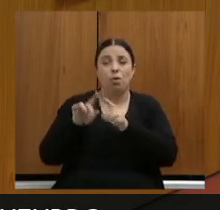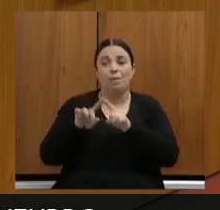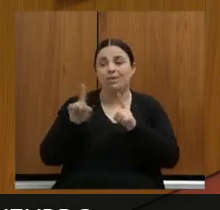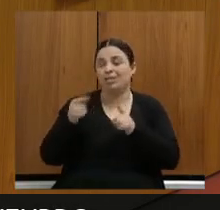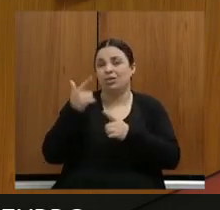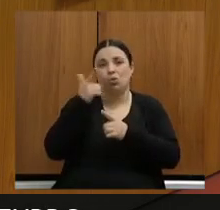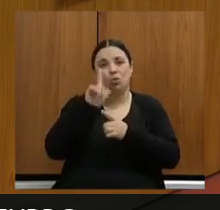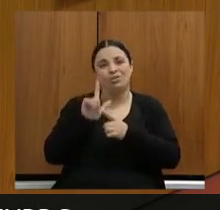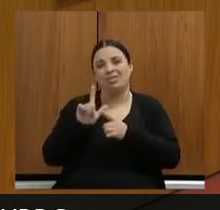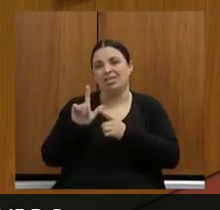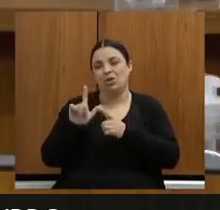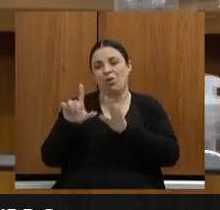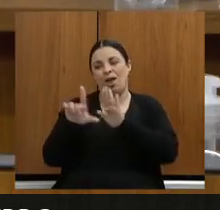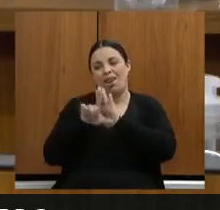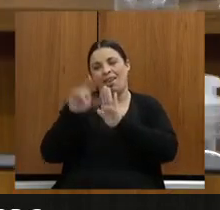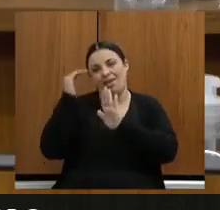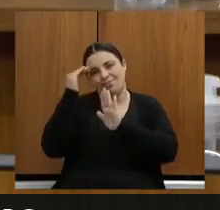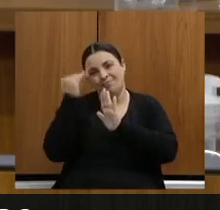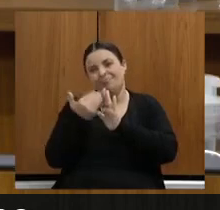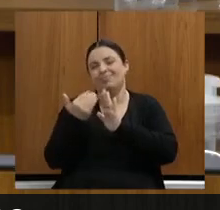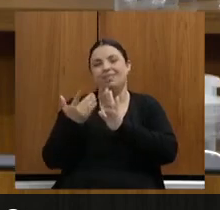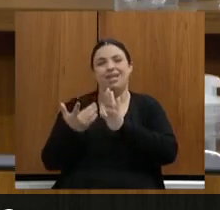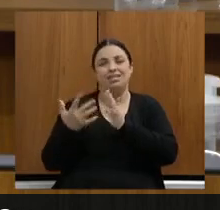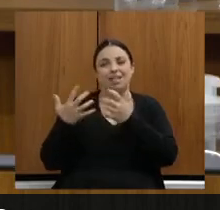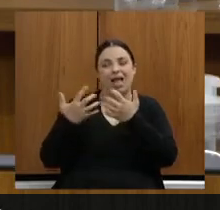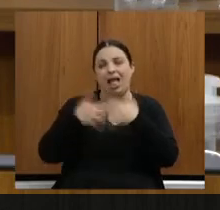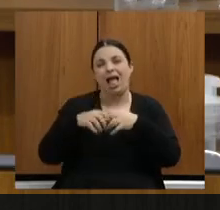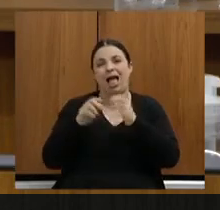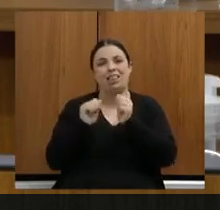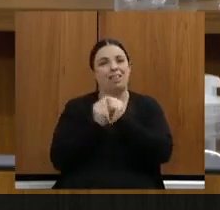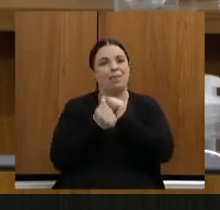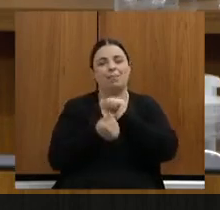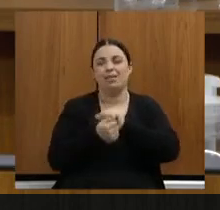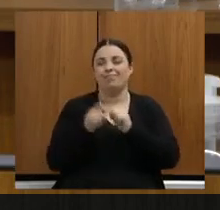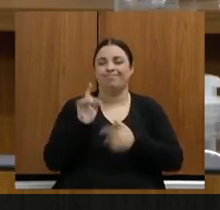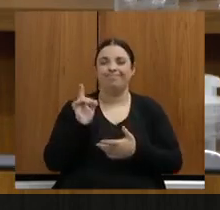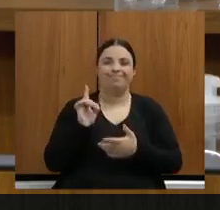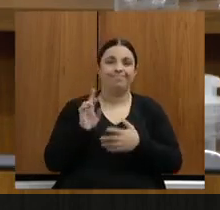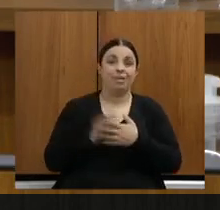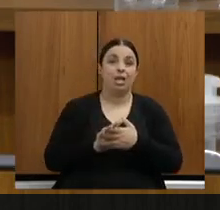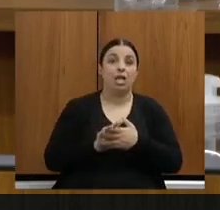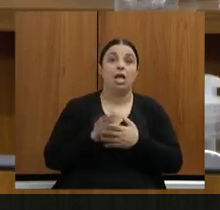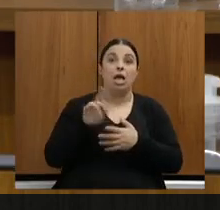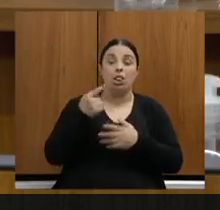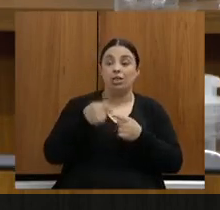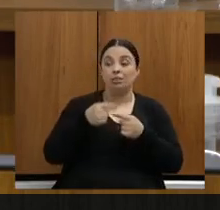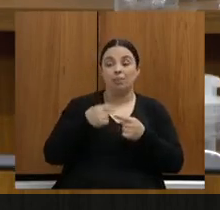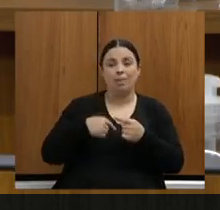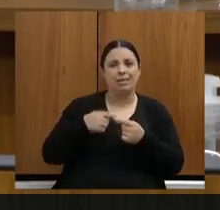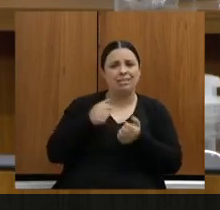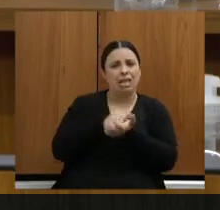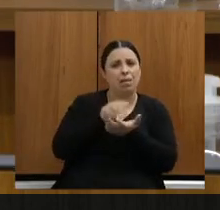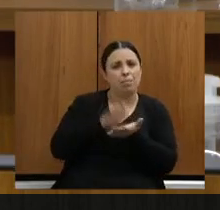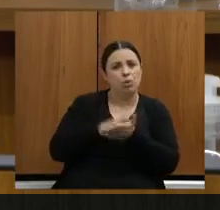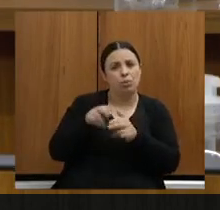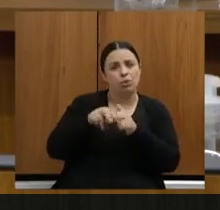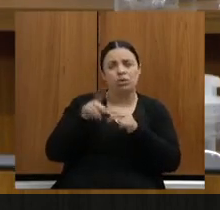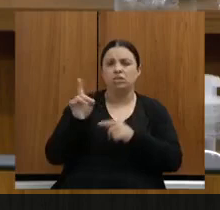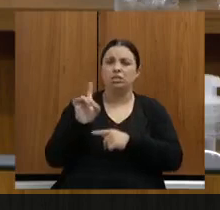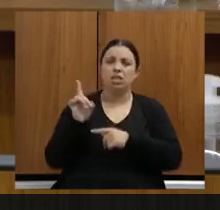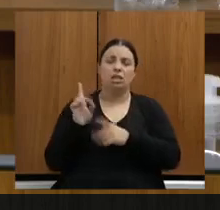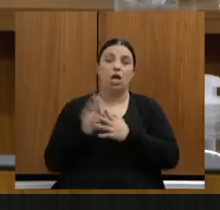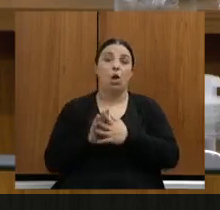conseguiram se adequar à legislação também é do ministério resolver a semana passada na os outros estados já se adequaram e sem exigência